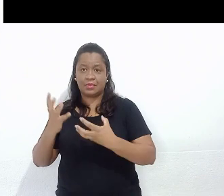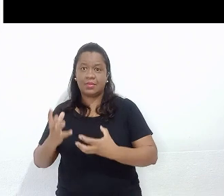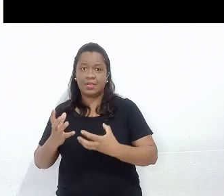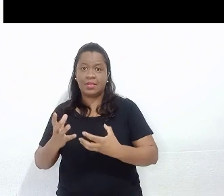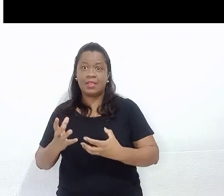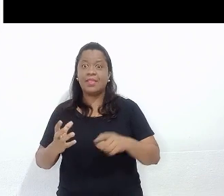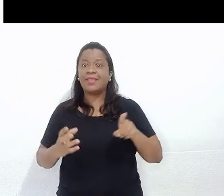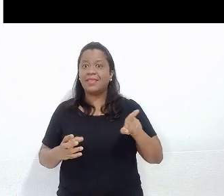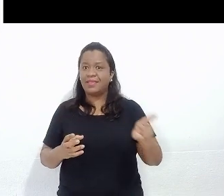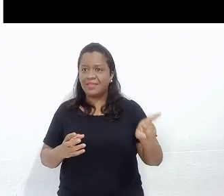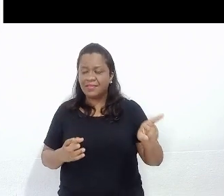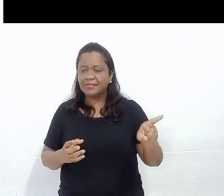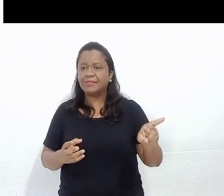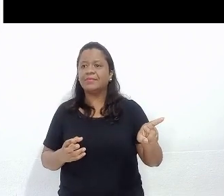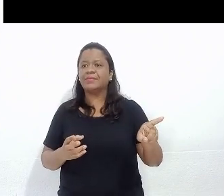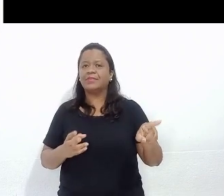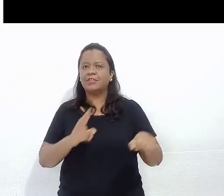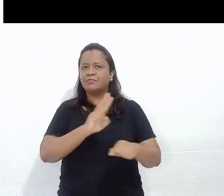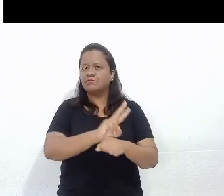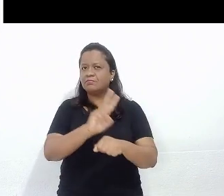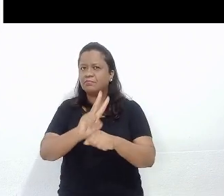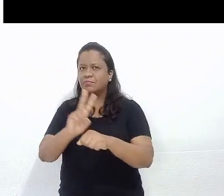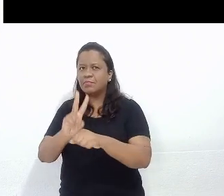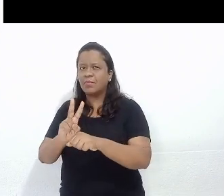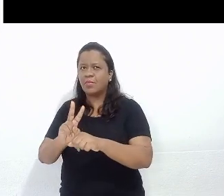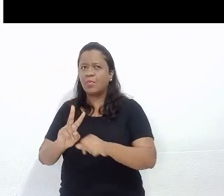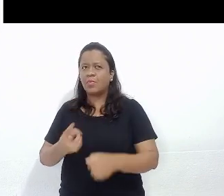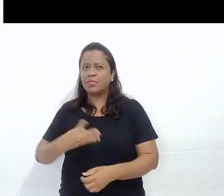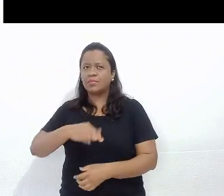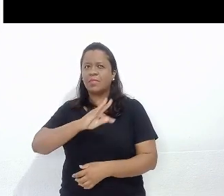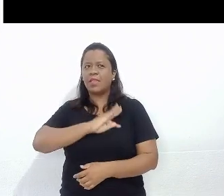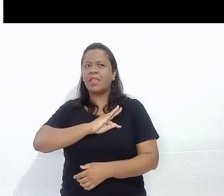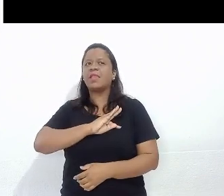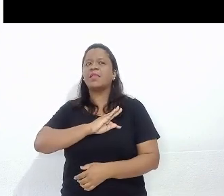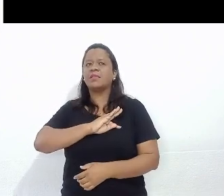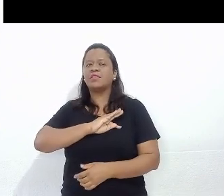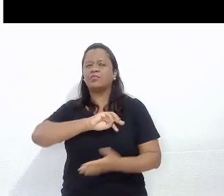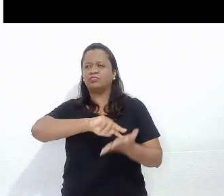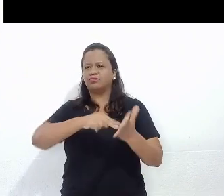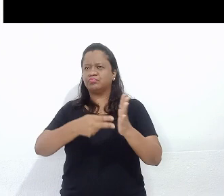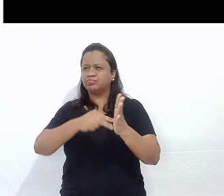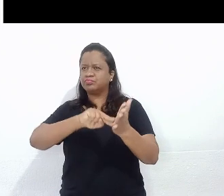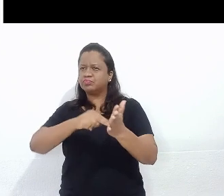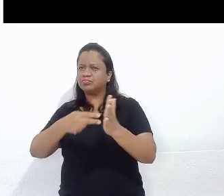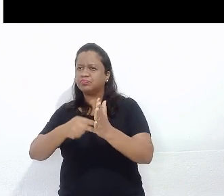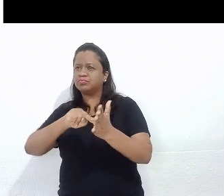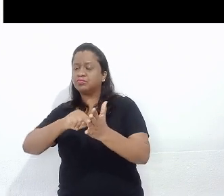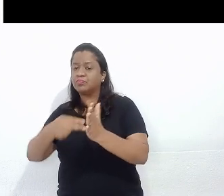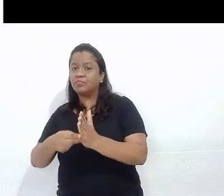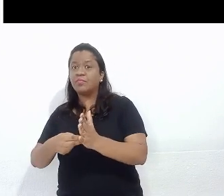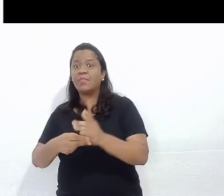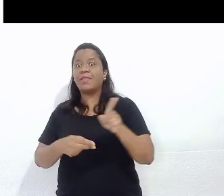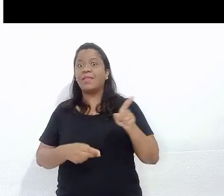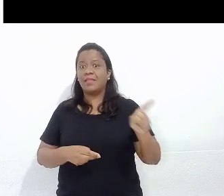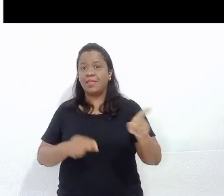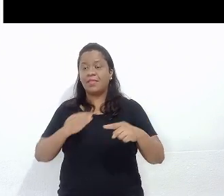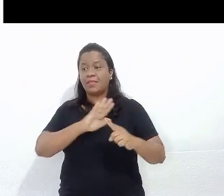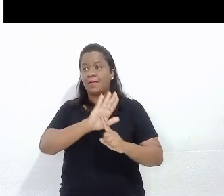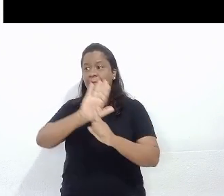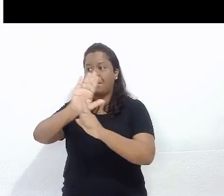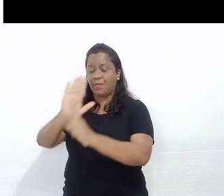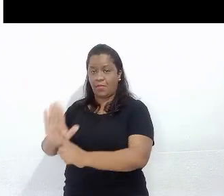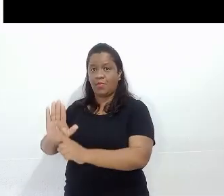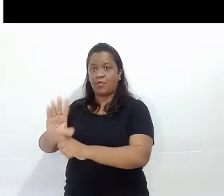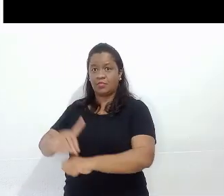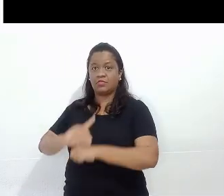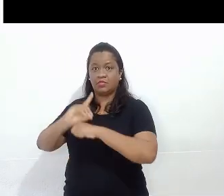técnico e simbólico que a arte e o design cinematográfico precisam para existir. É ele quem vai mostrar para o